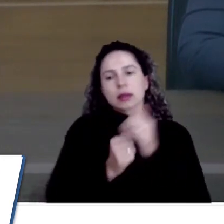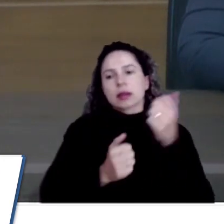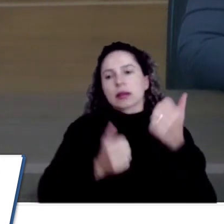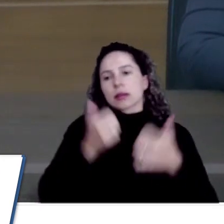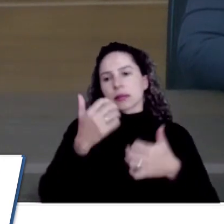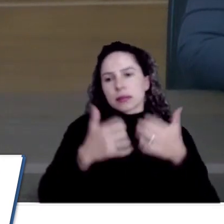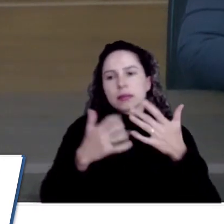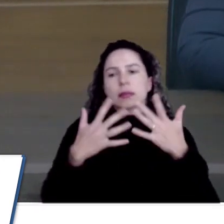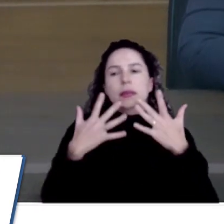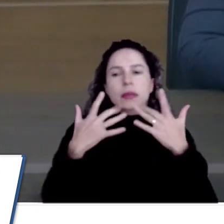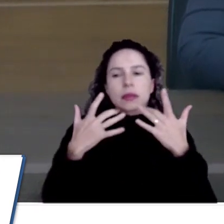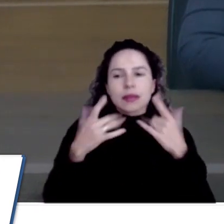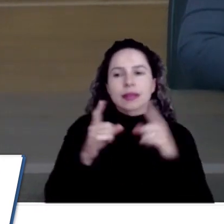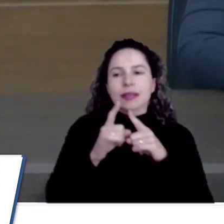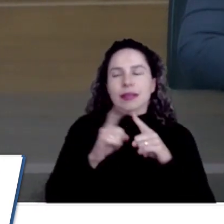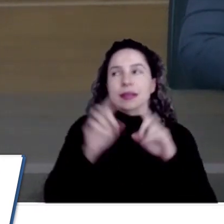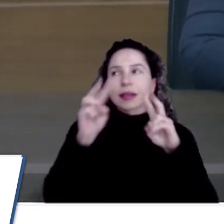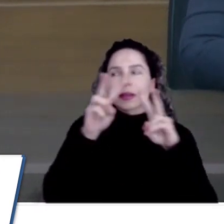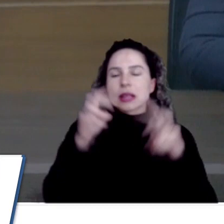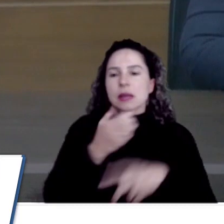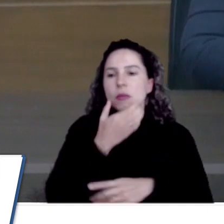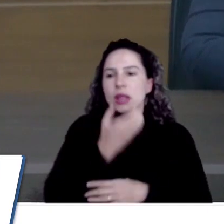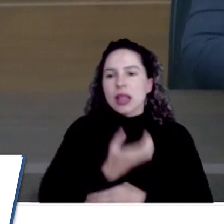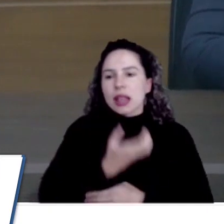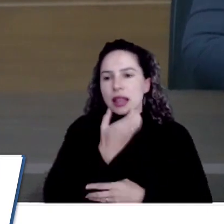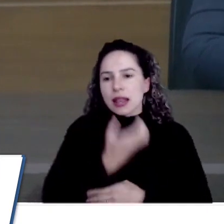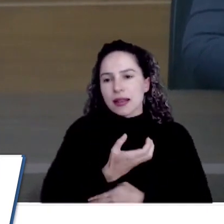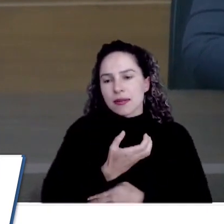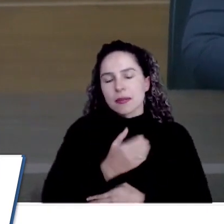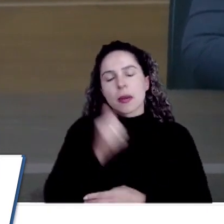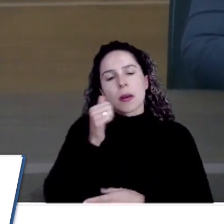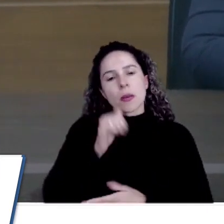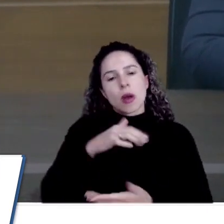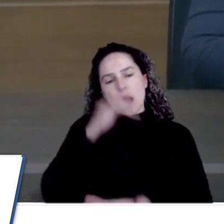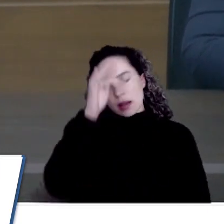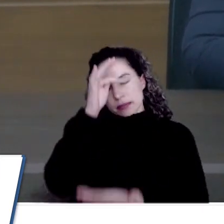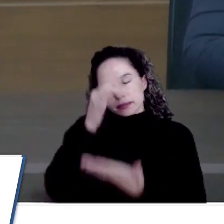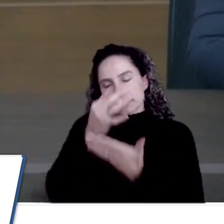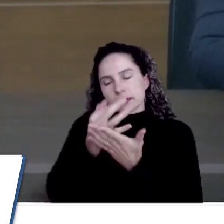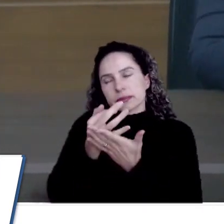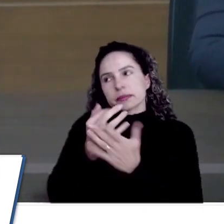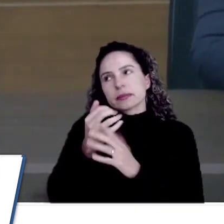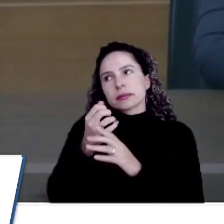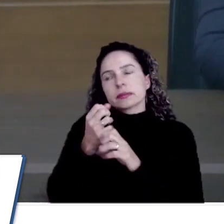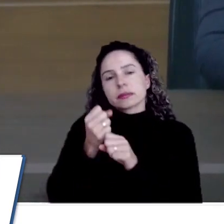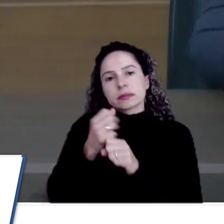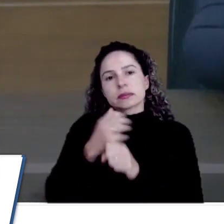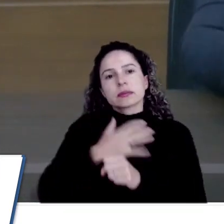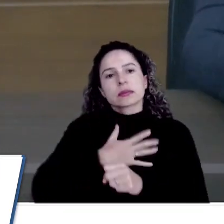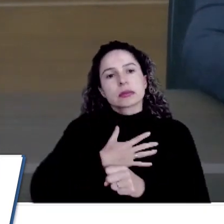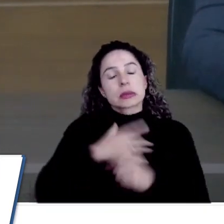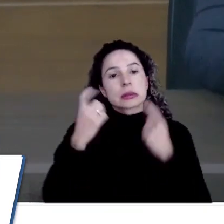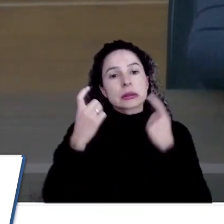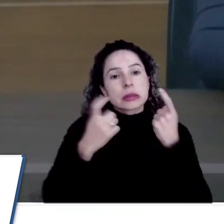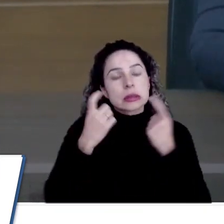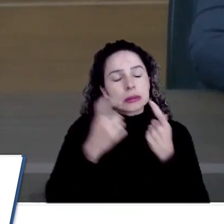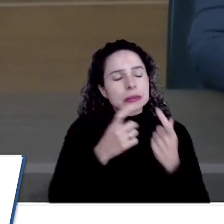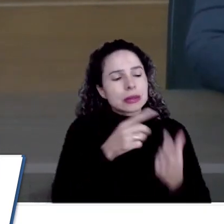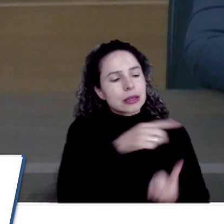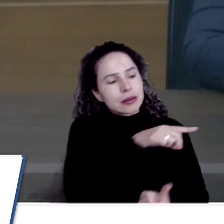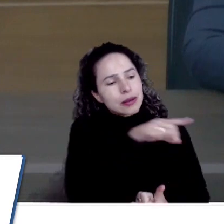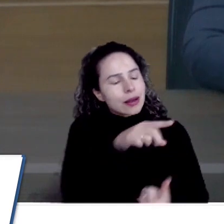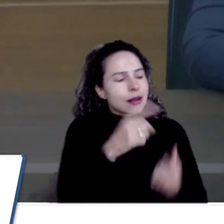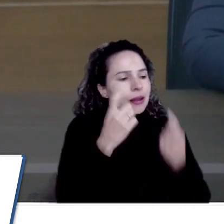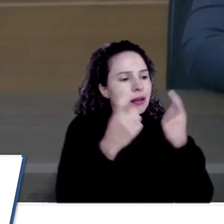Natal. Uma mulher de fé, de exemplo, de testemunho e trabalho, preocupada com os seus vulneráveis.